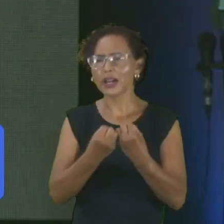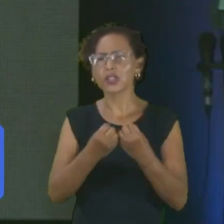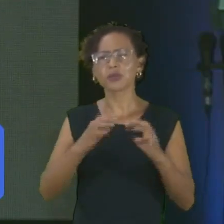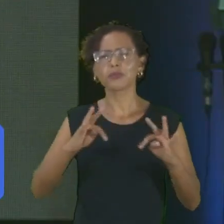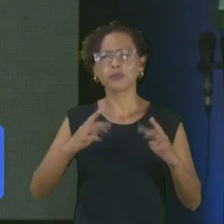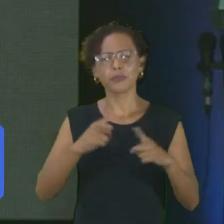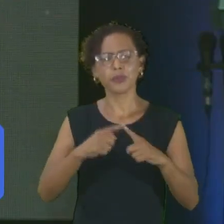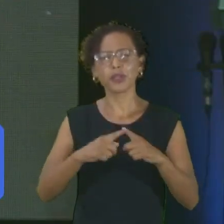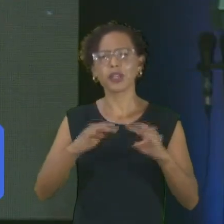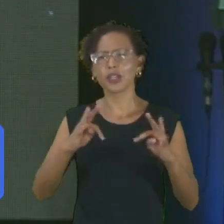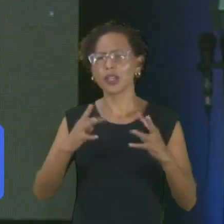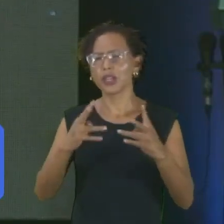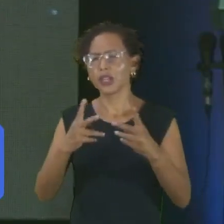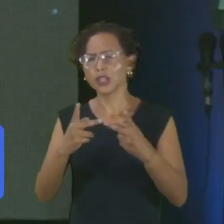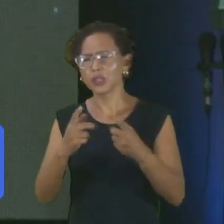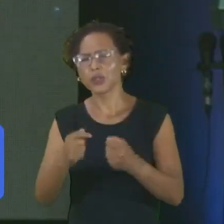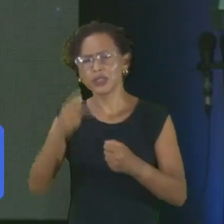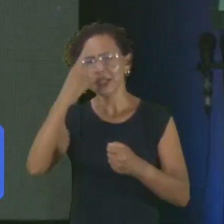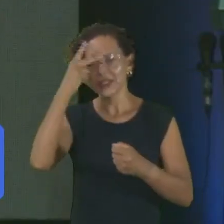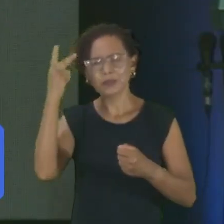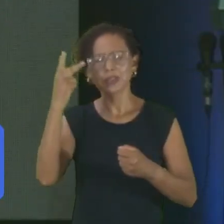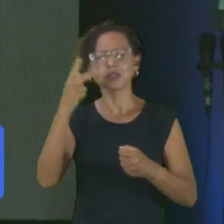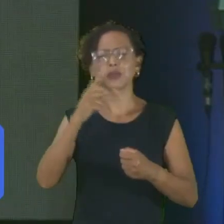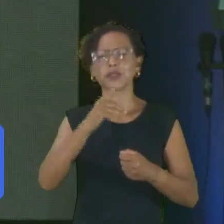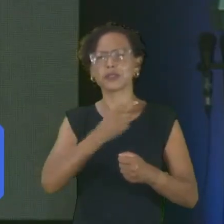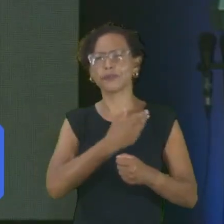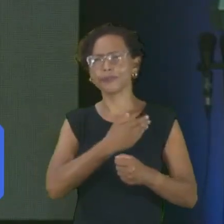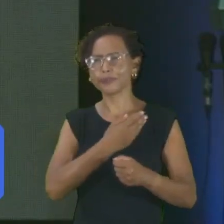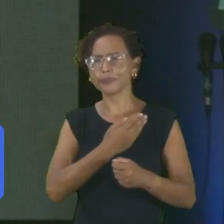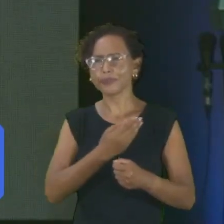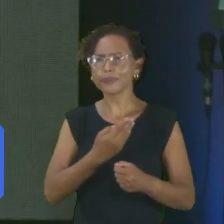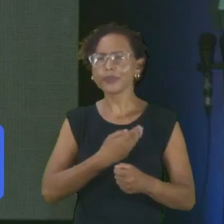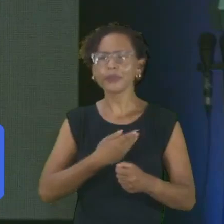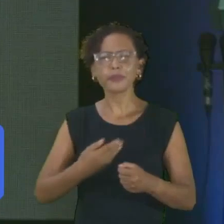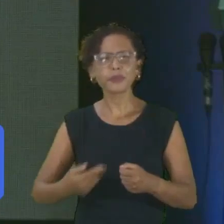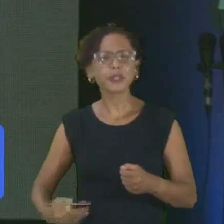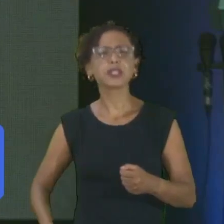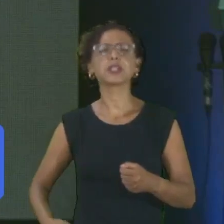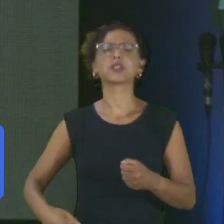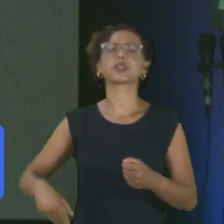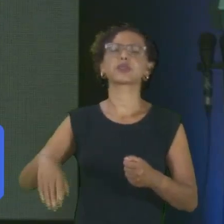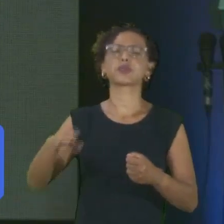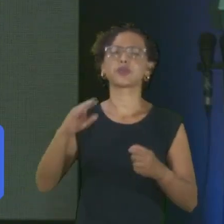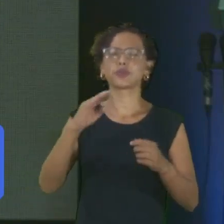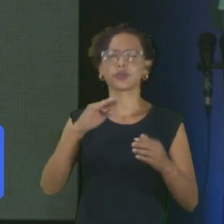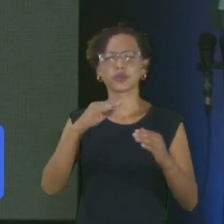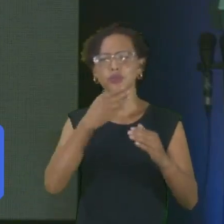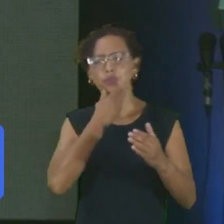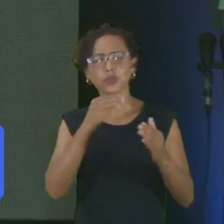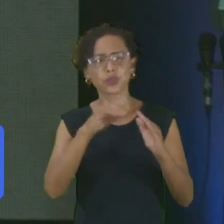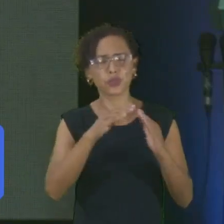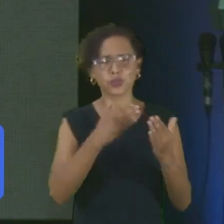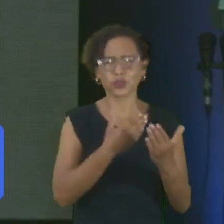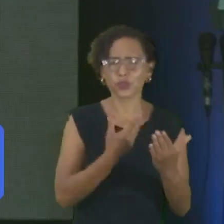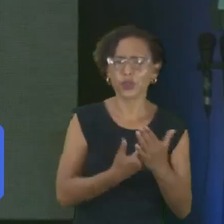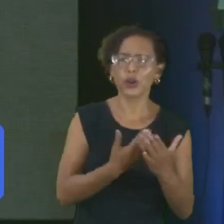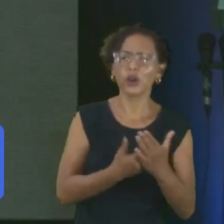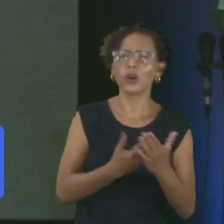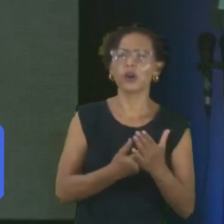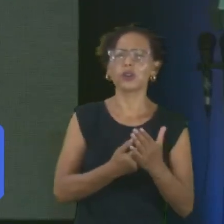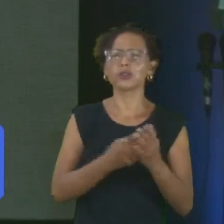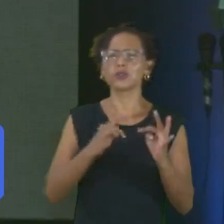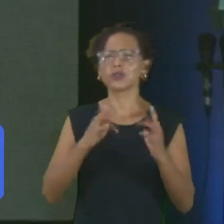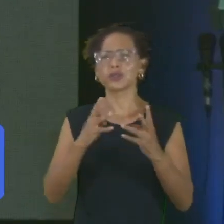os psicólogos, os políticos, os líderes não conseguem resolver os problemas de conflitos